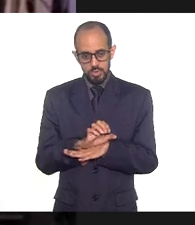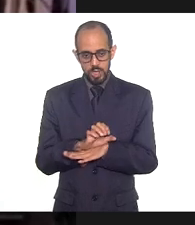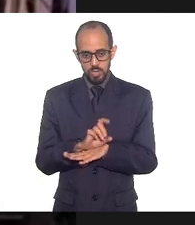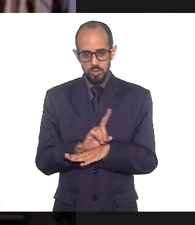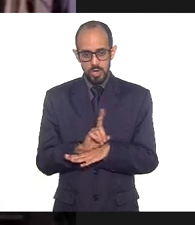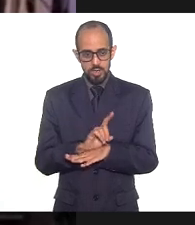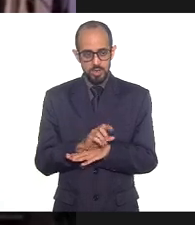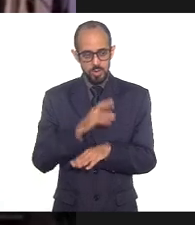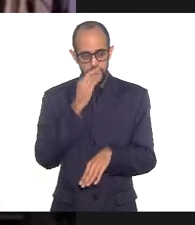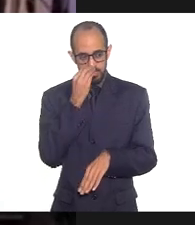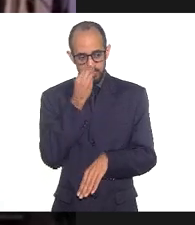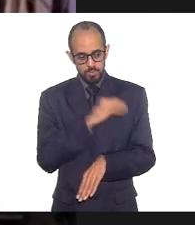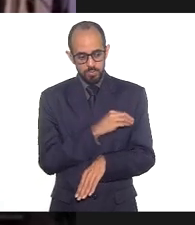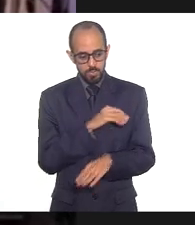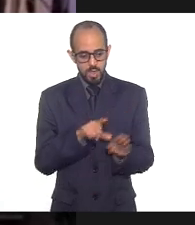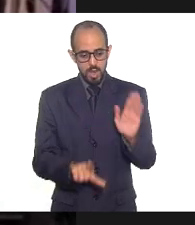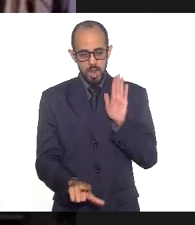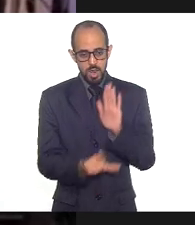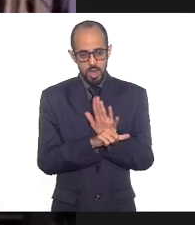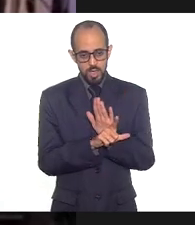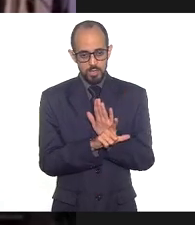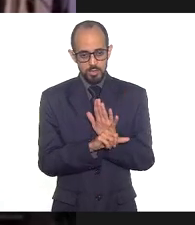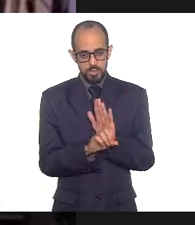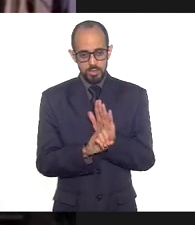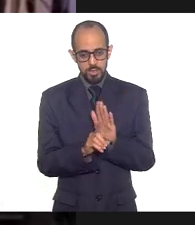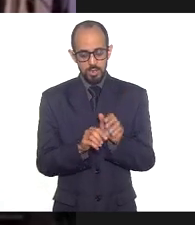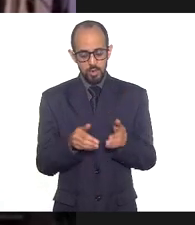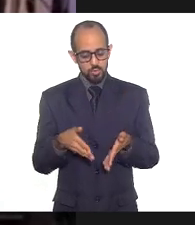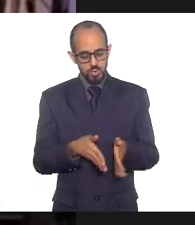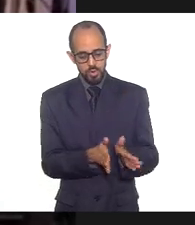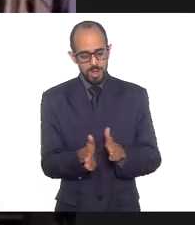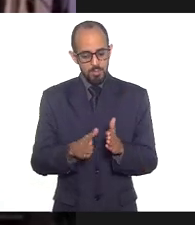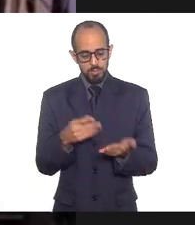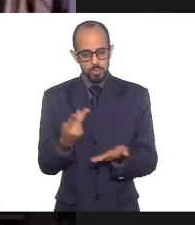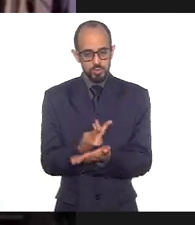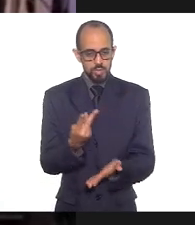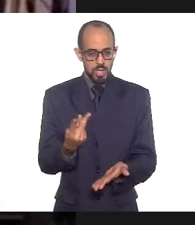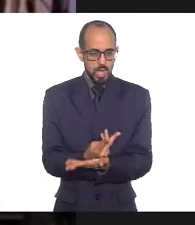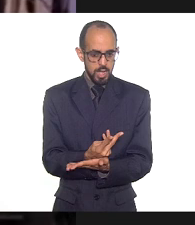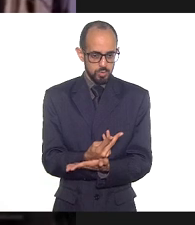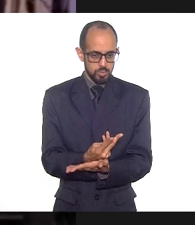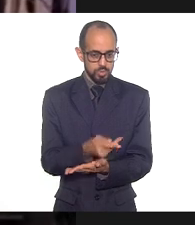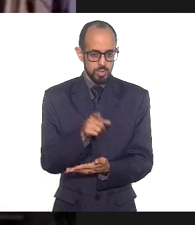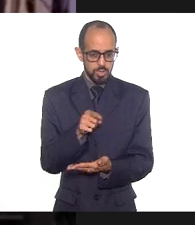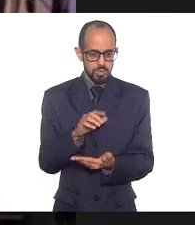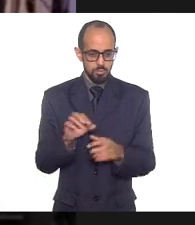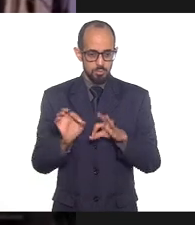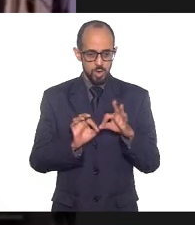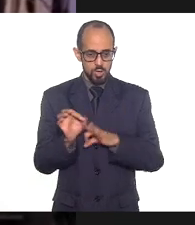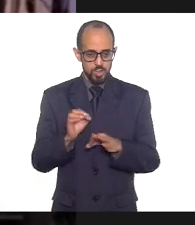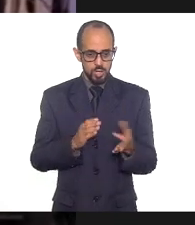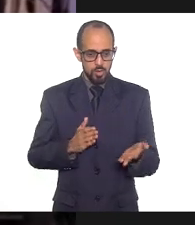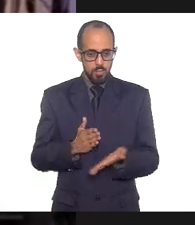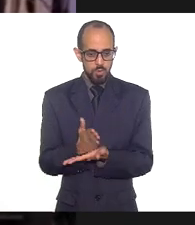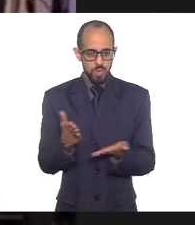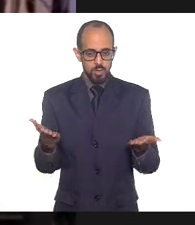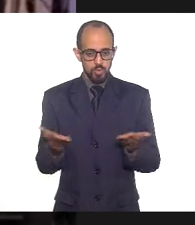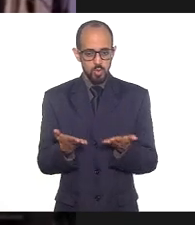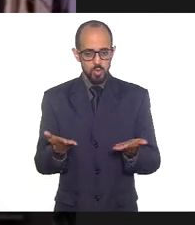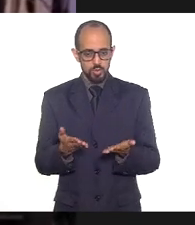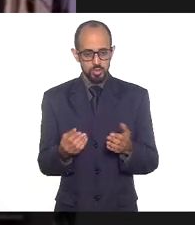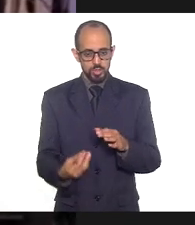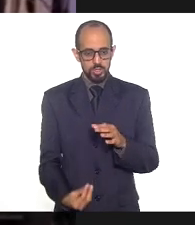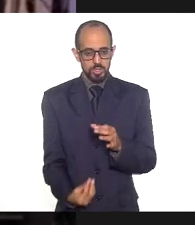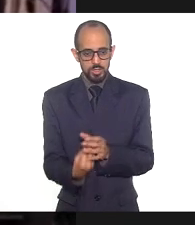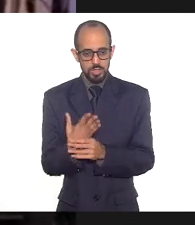não descobrir as leis EA não tomar rumos e caminhos obscuros e este projeto aprovado hoje que institui